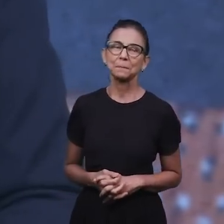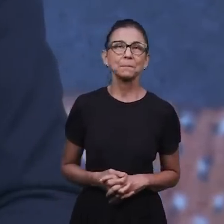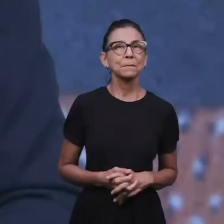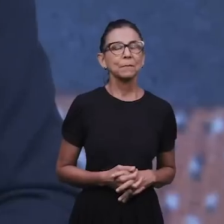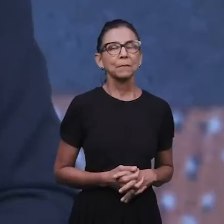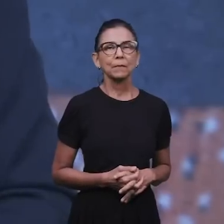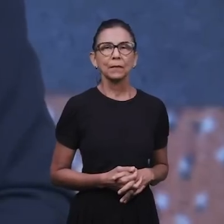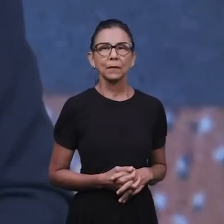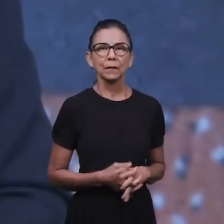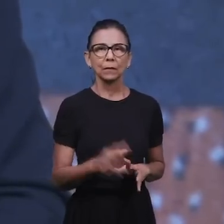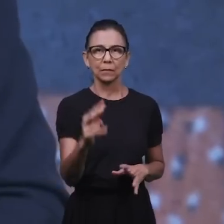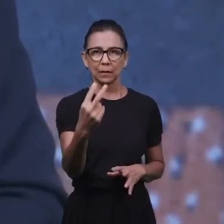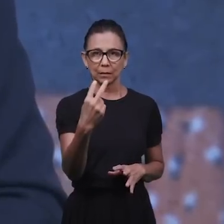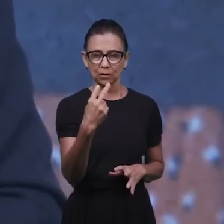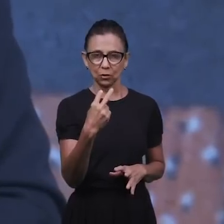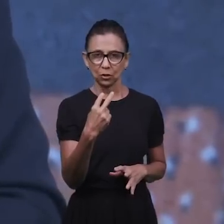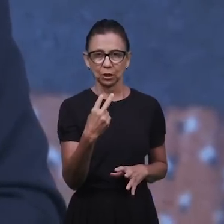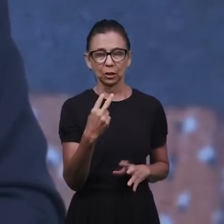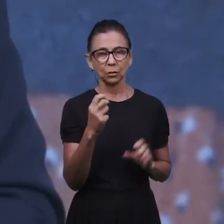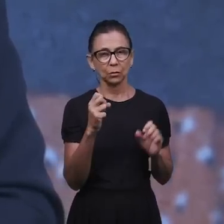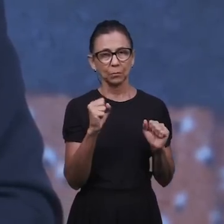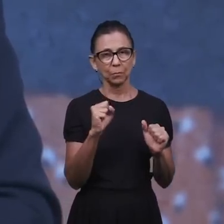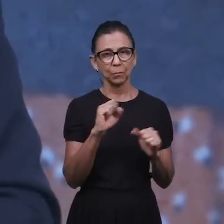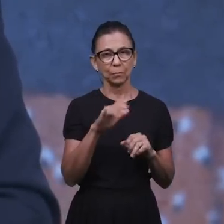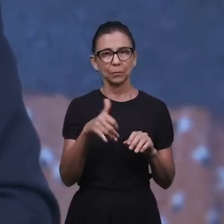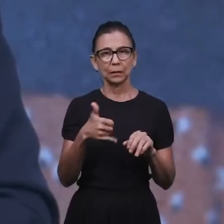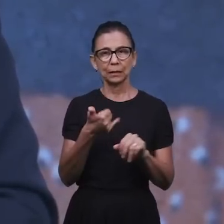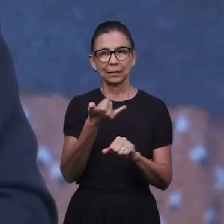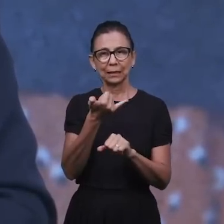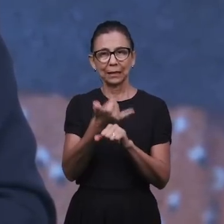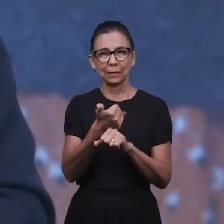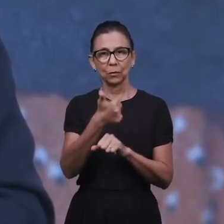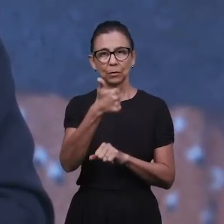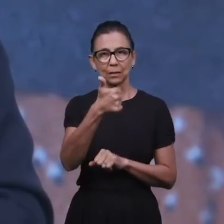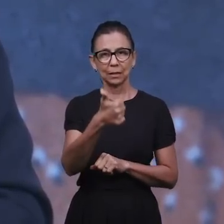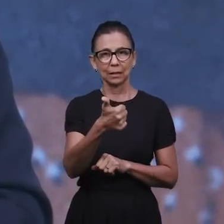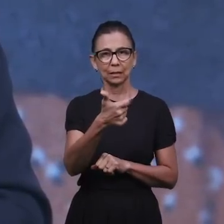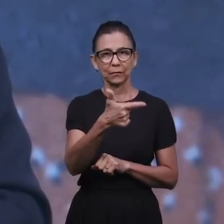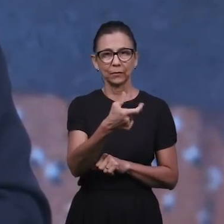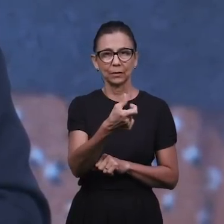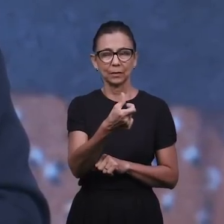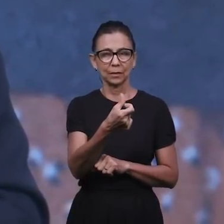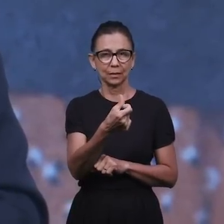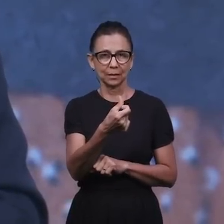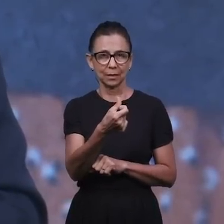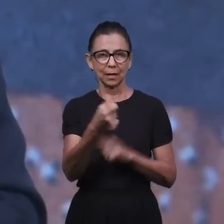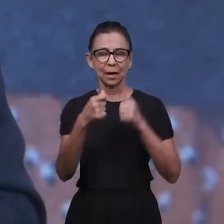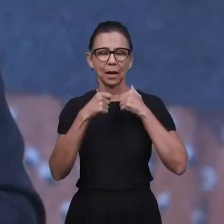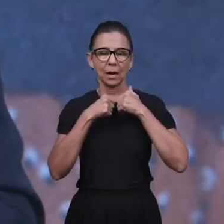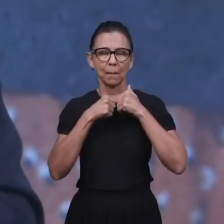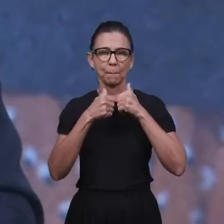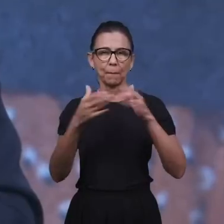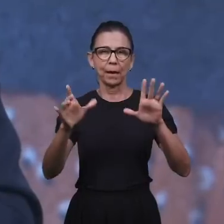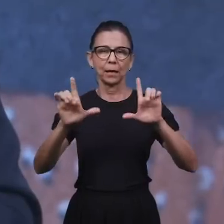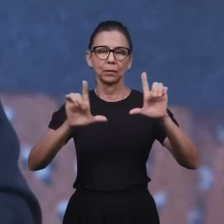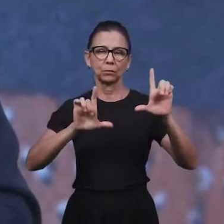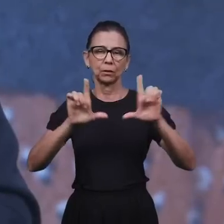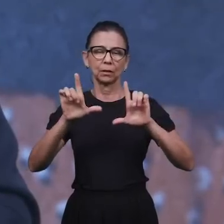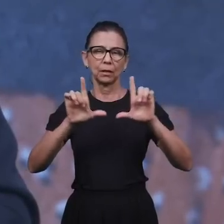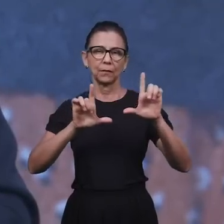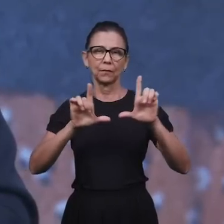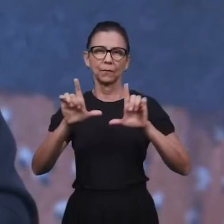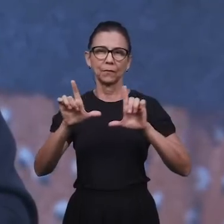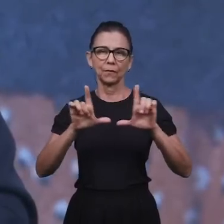Minha Mocidade. Você pode estar nos assistindo agora pelo canal 126, canal aberto pela